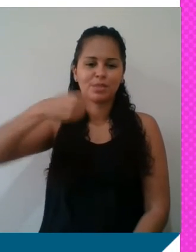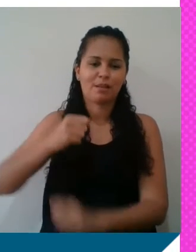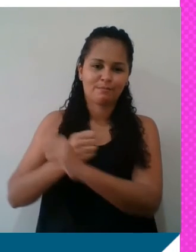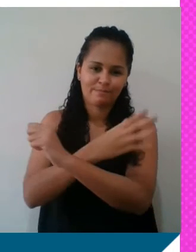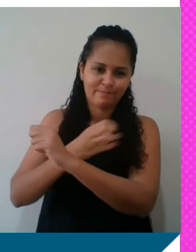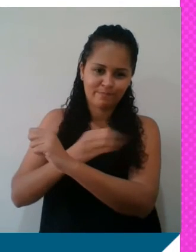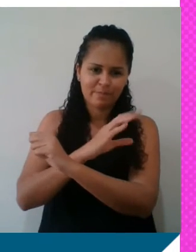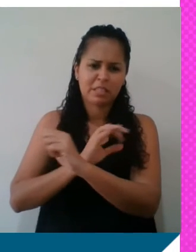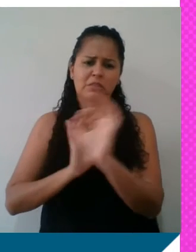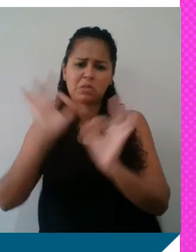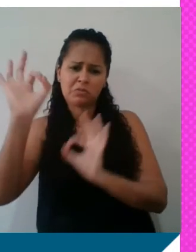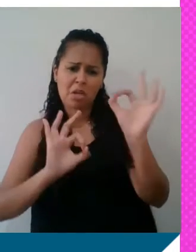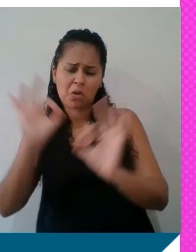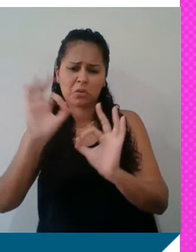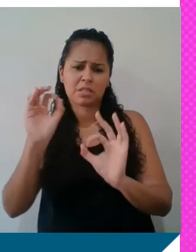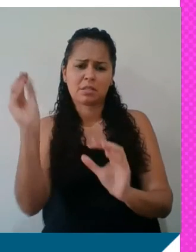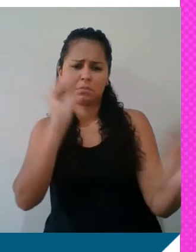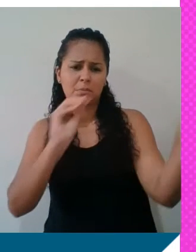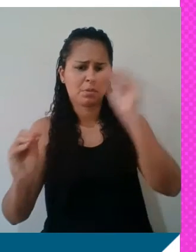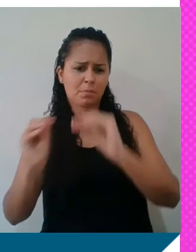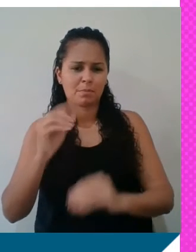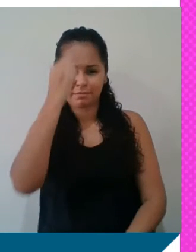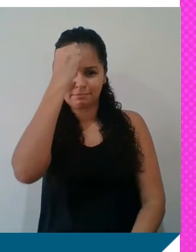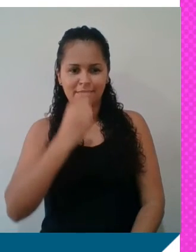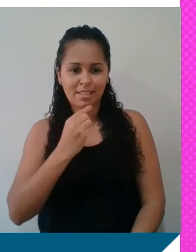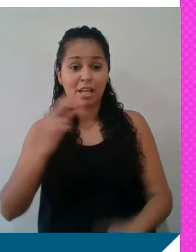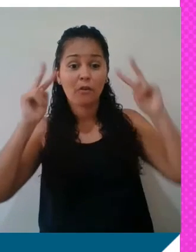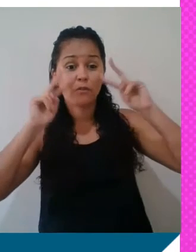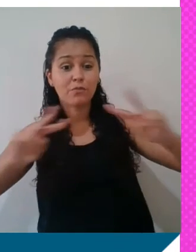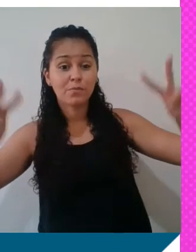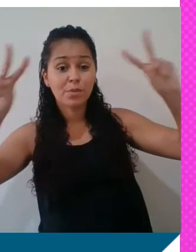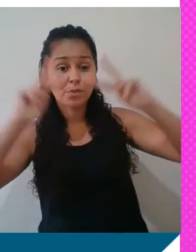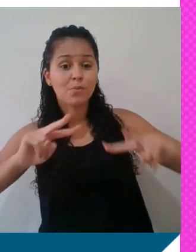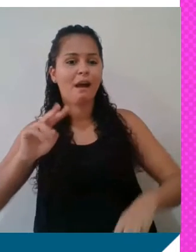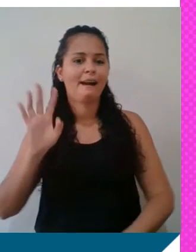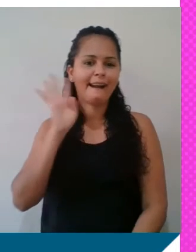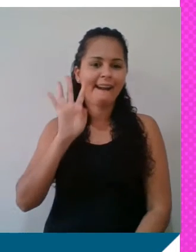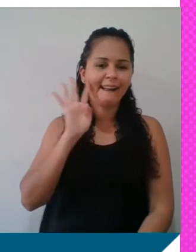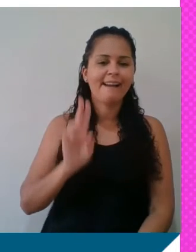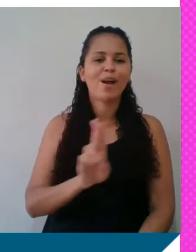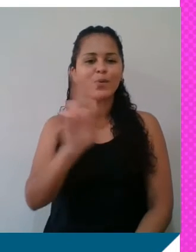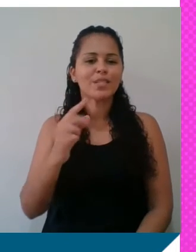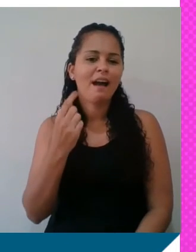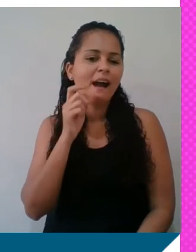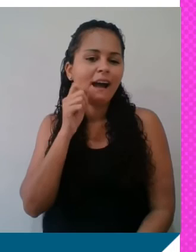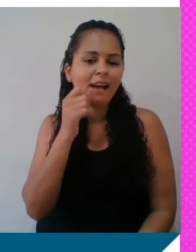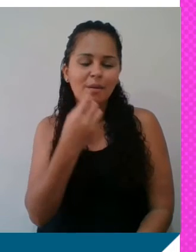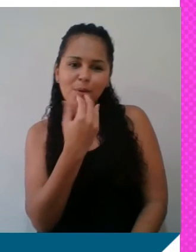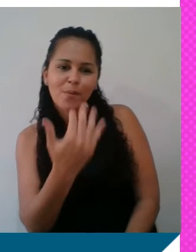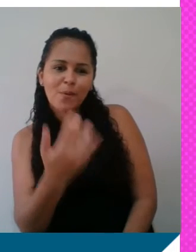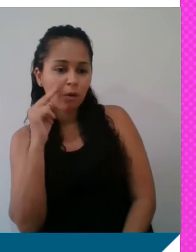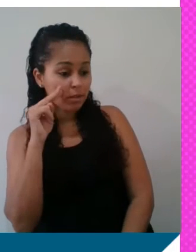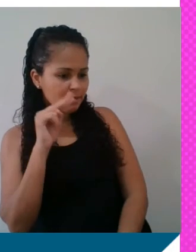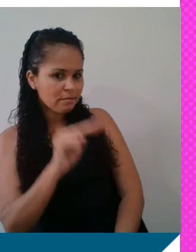você vai fazendo essa distribuição e colocando imagens para associar. Então, é uma coisa bem visual. Por isso que é bem legal você usar lápis colorido, porque quando você olha,